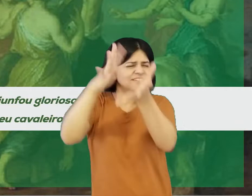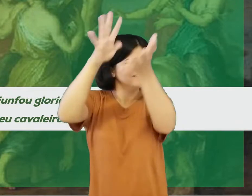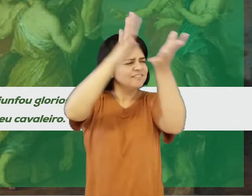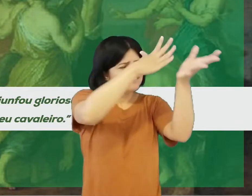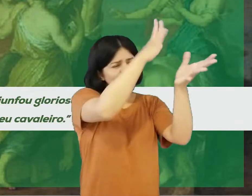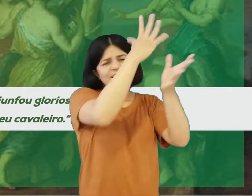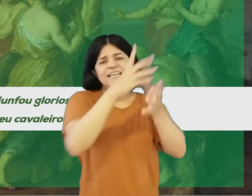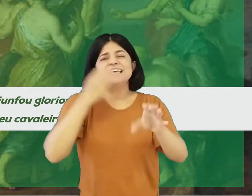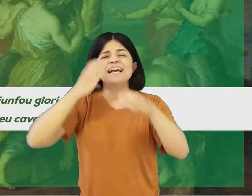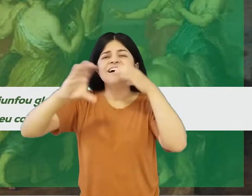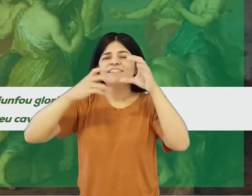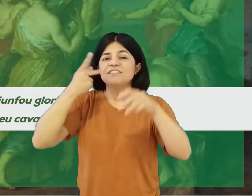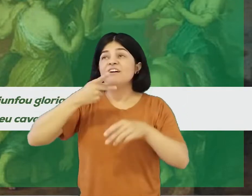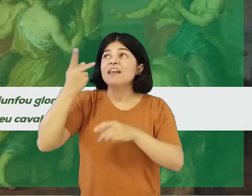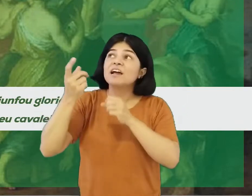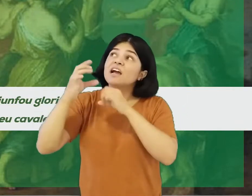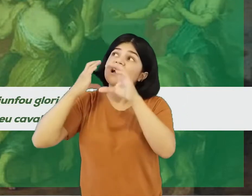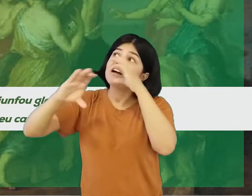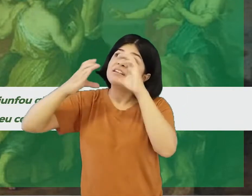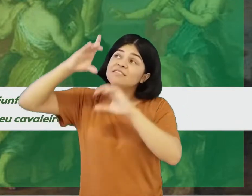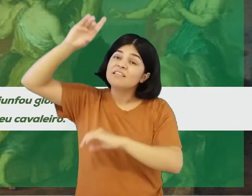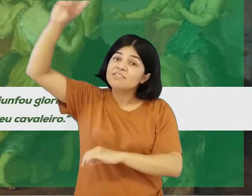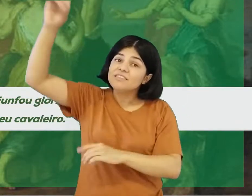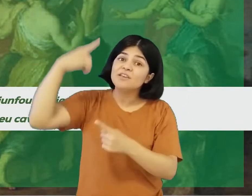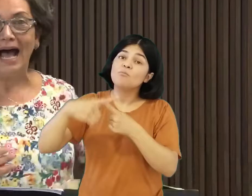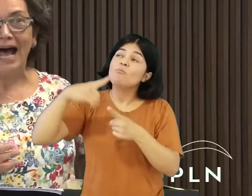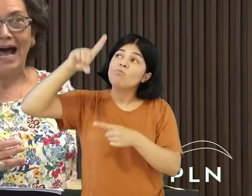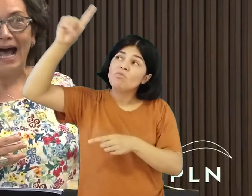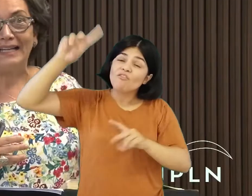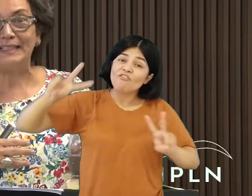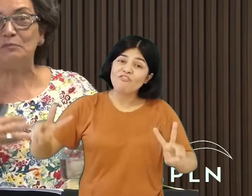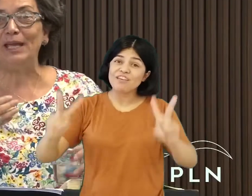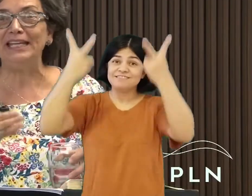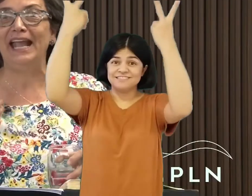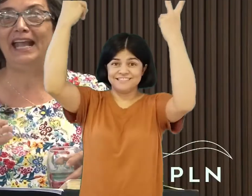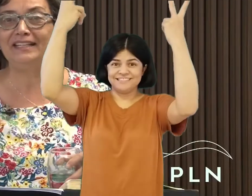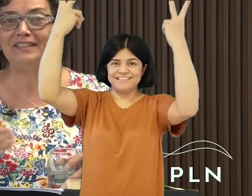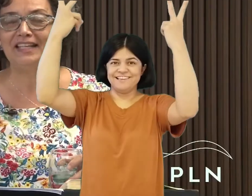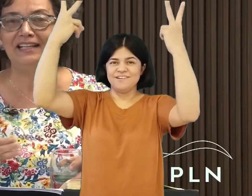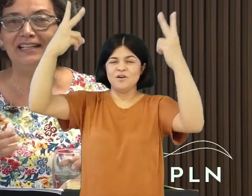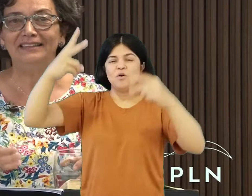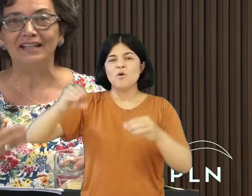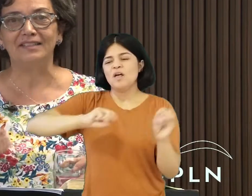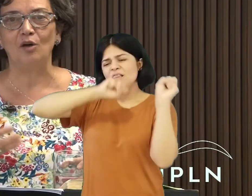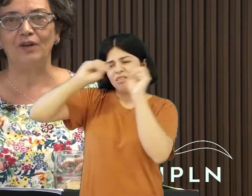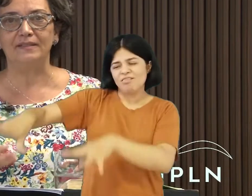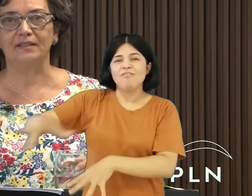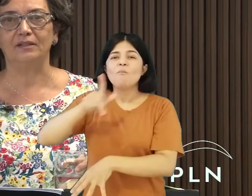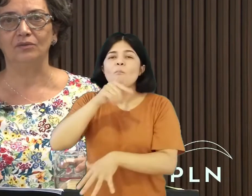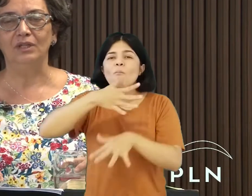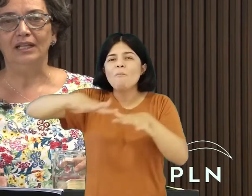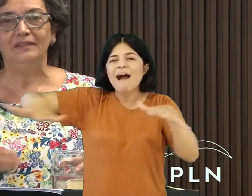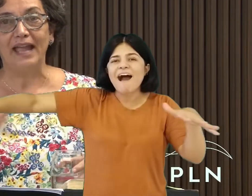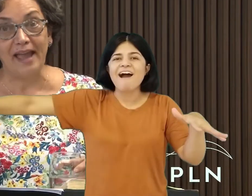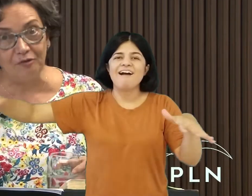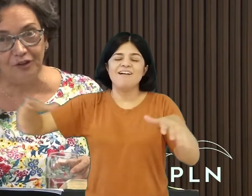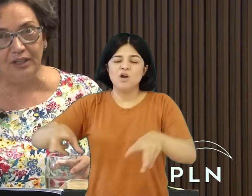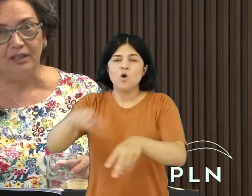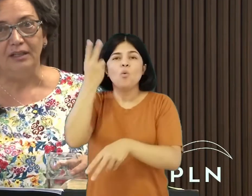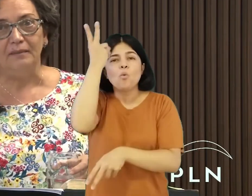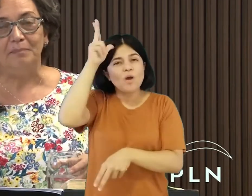o cavalo e o seu cavaleiro. A experiência da salvação